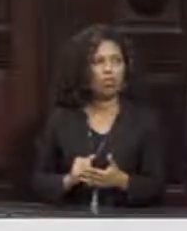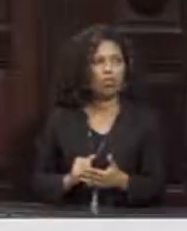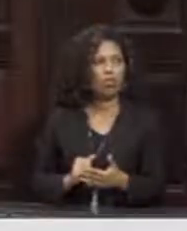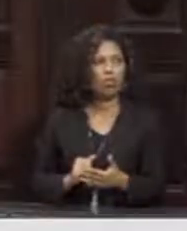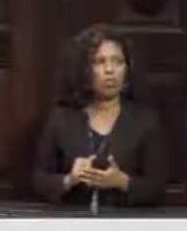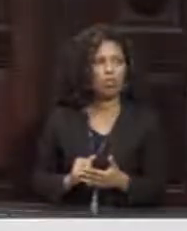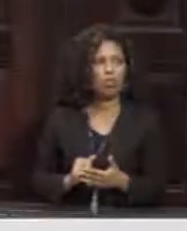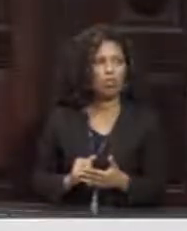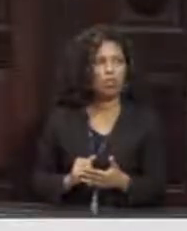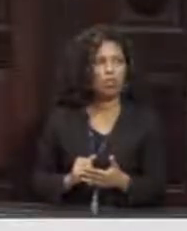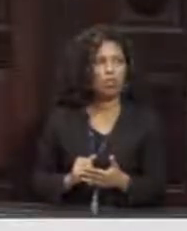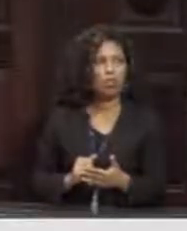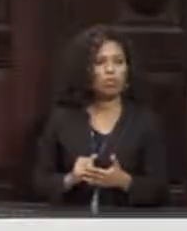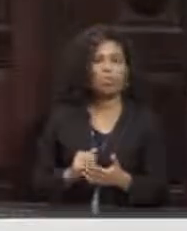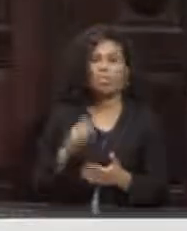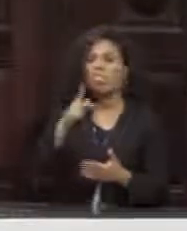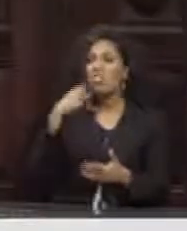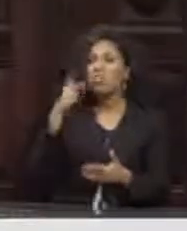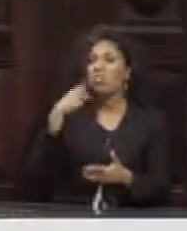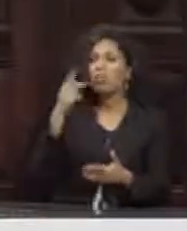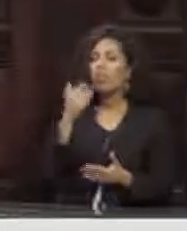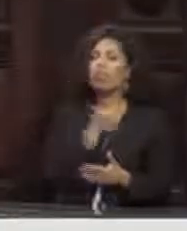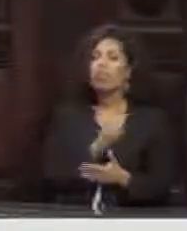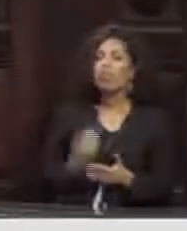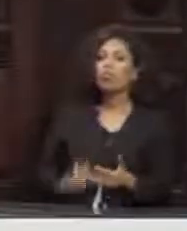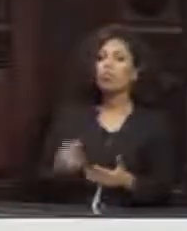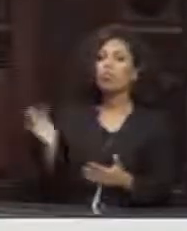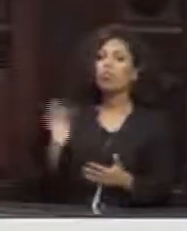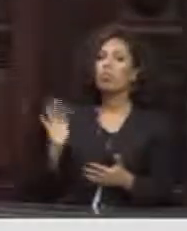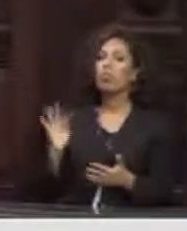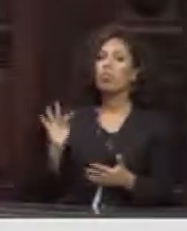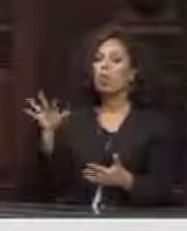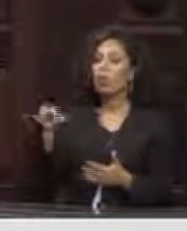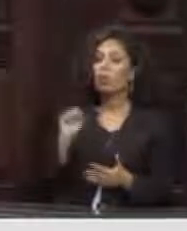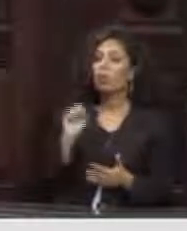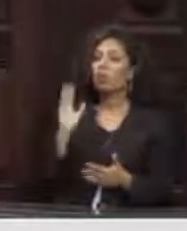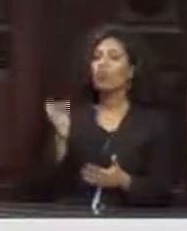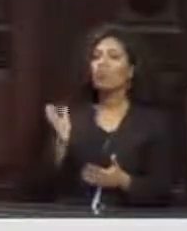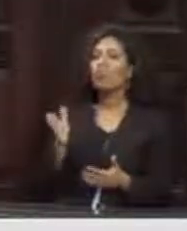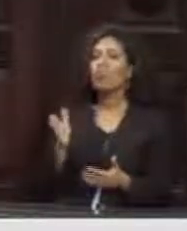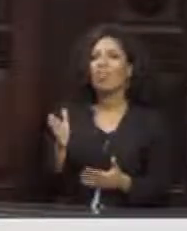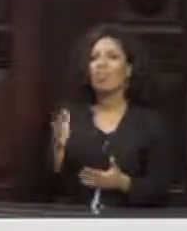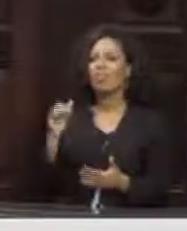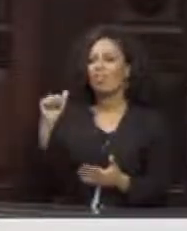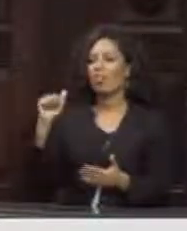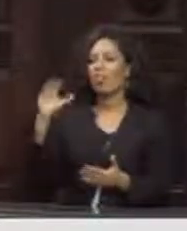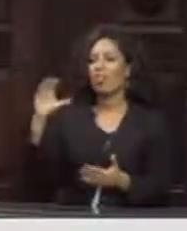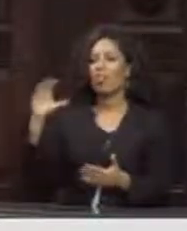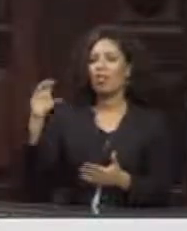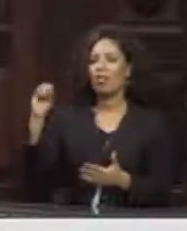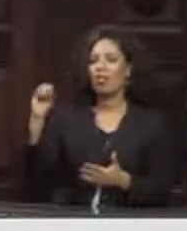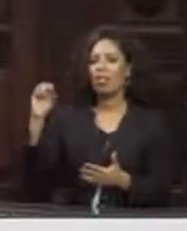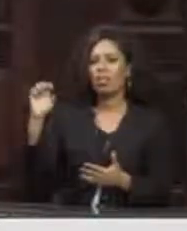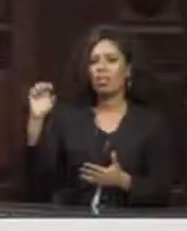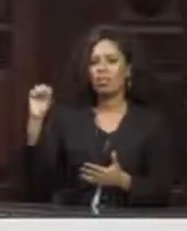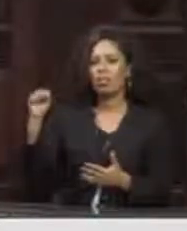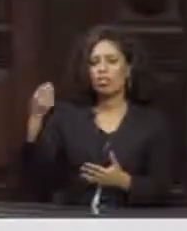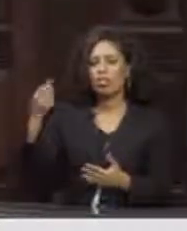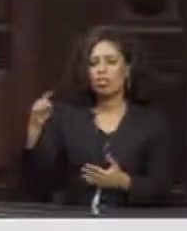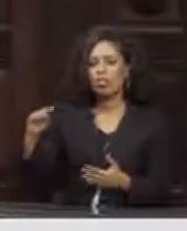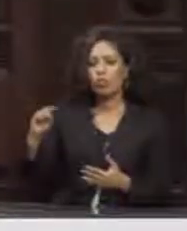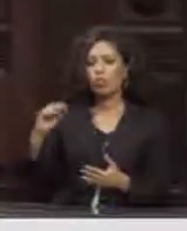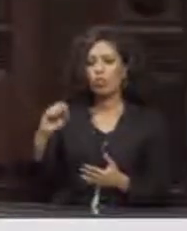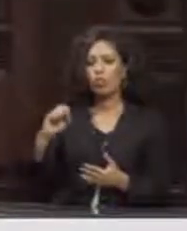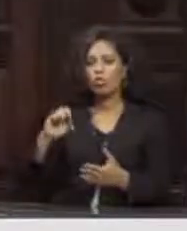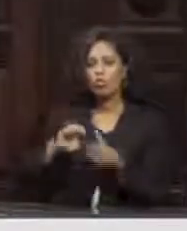as ações da SEDAI. Então não é por acaso. Feita